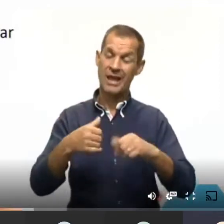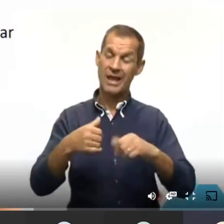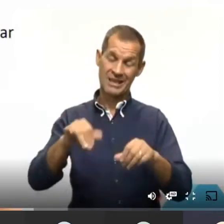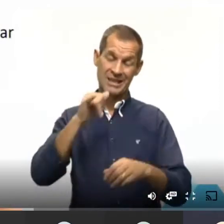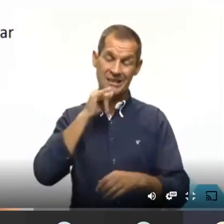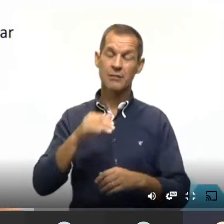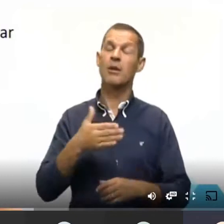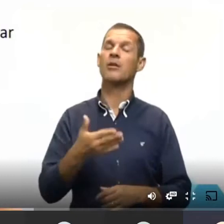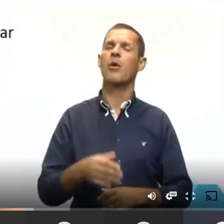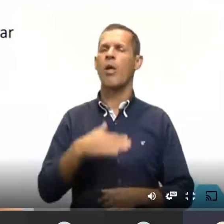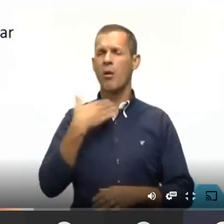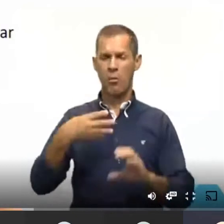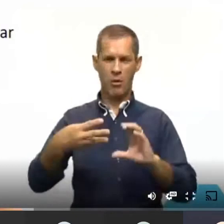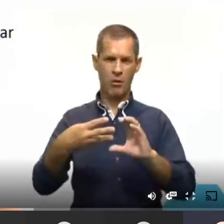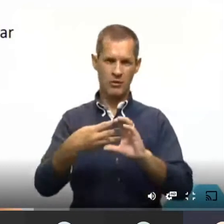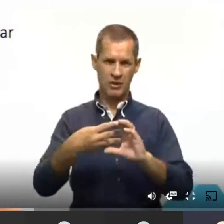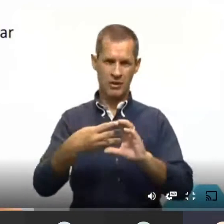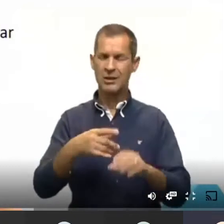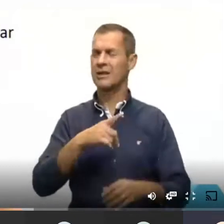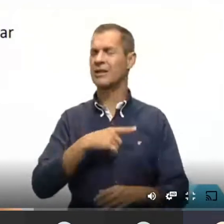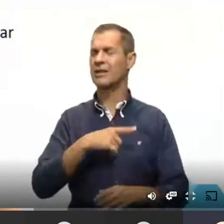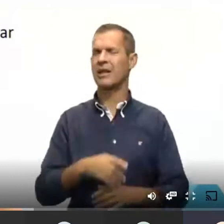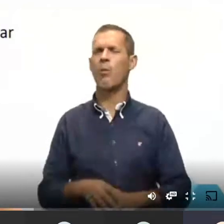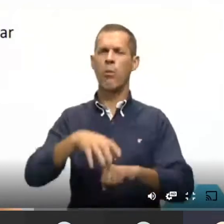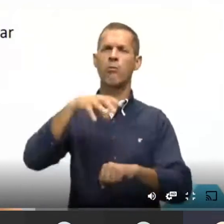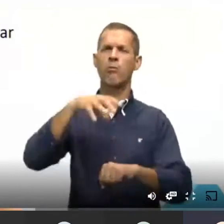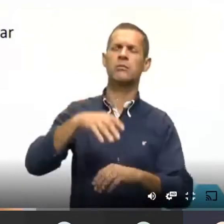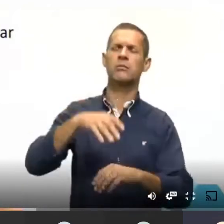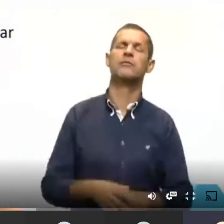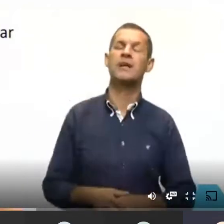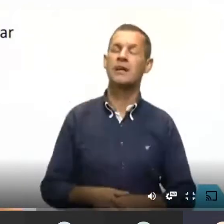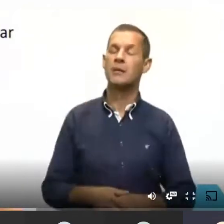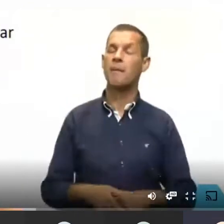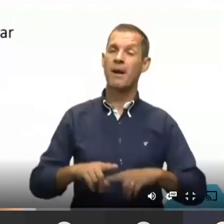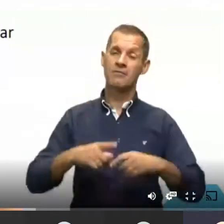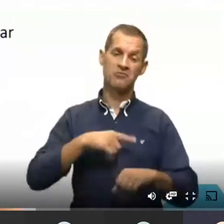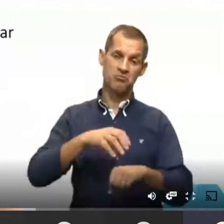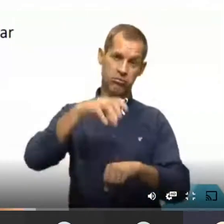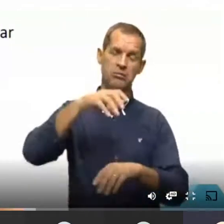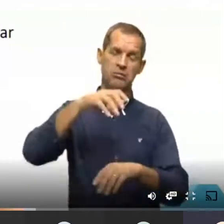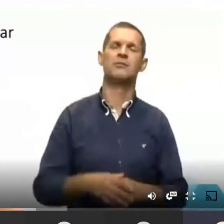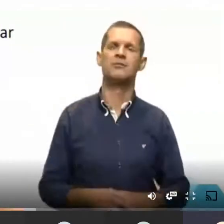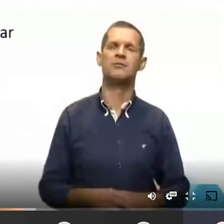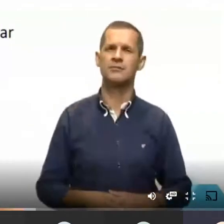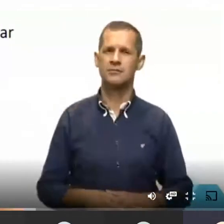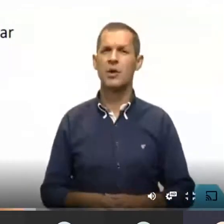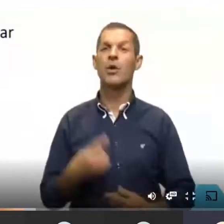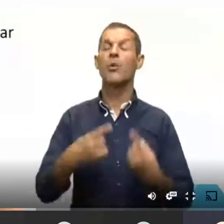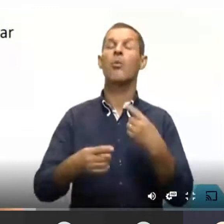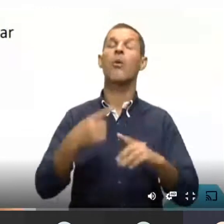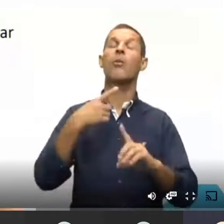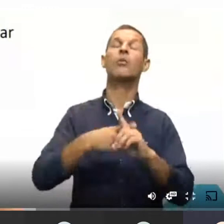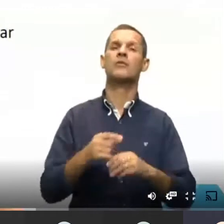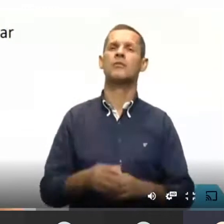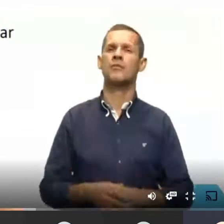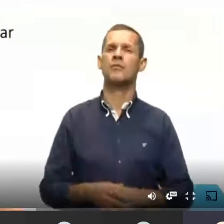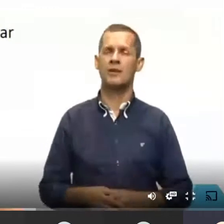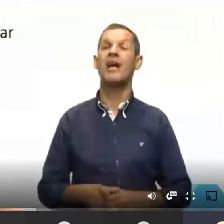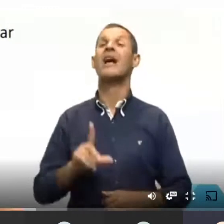E nesse caso aqui é uma morte celular que atrai inflamação. Então, se ela atrai inflamação, qual que é o